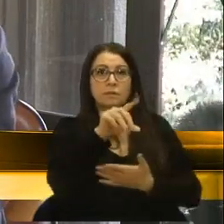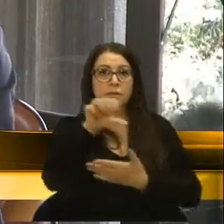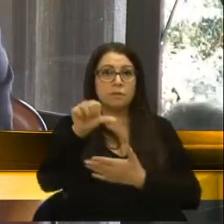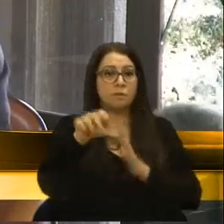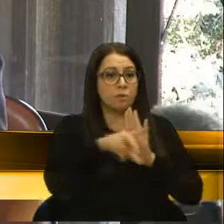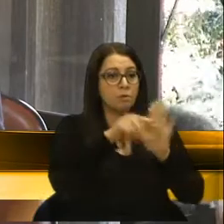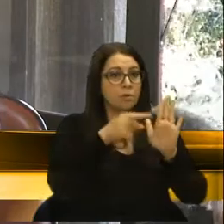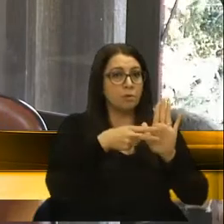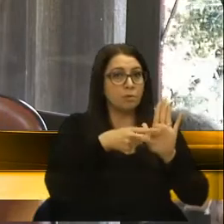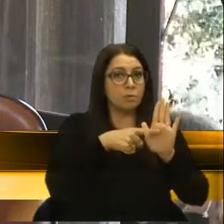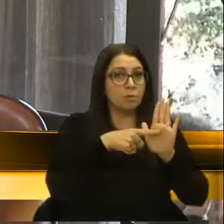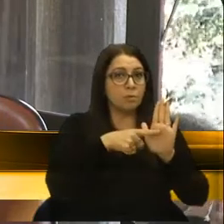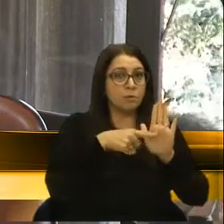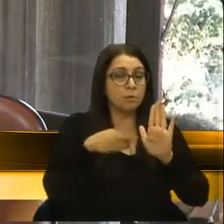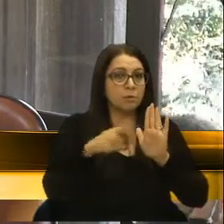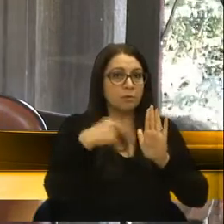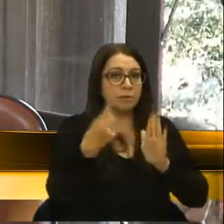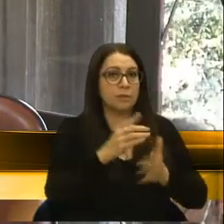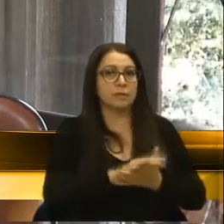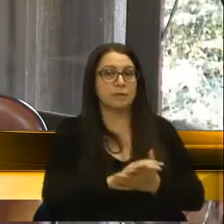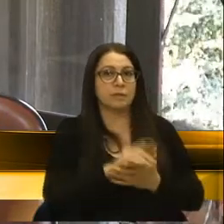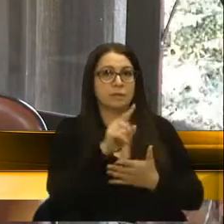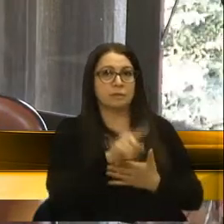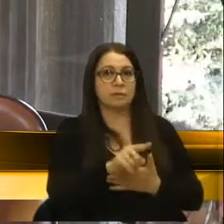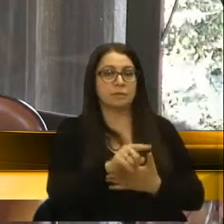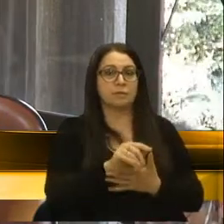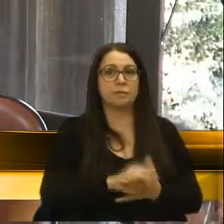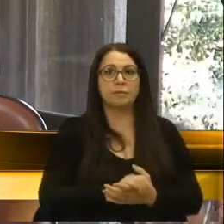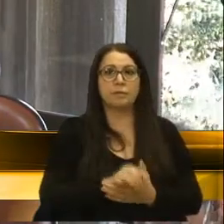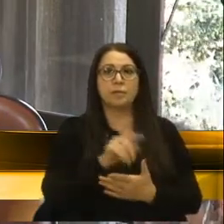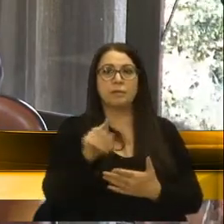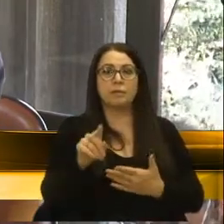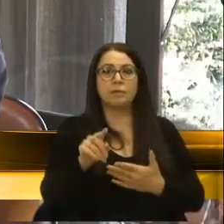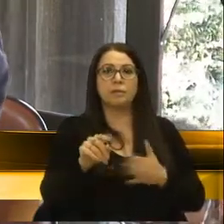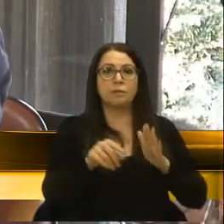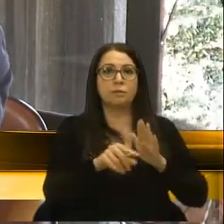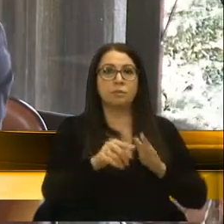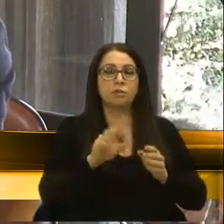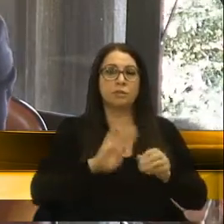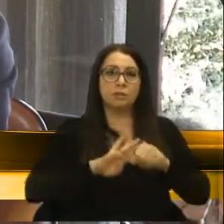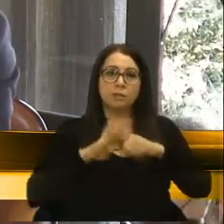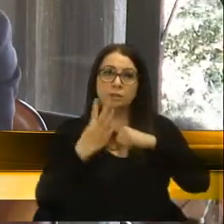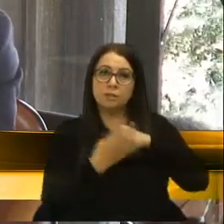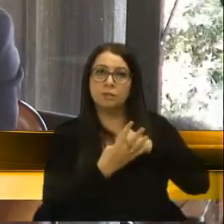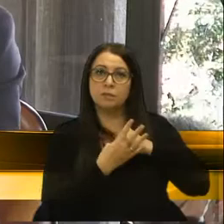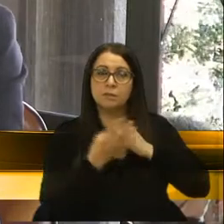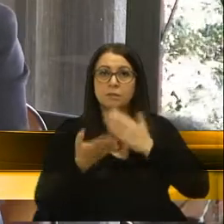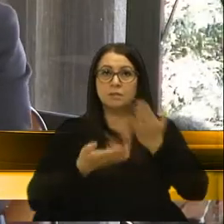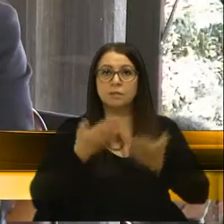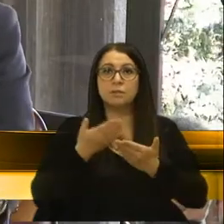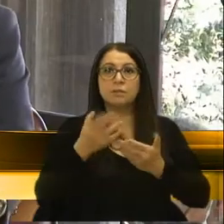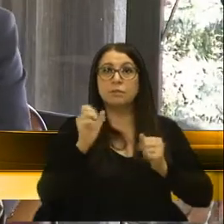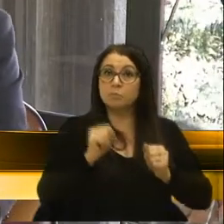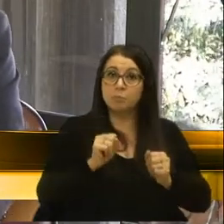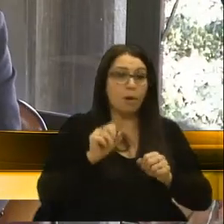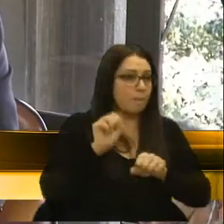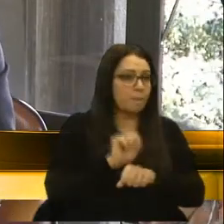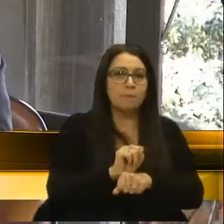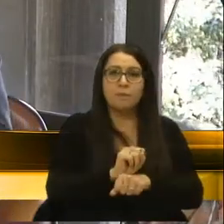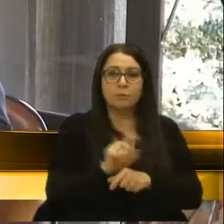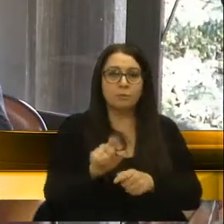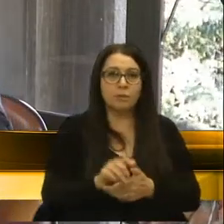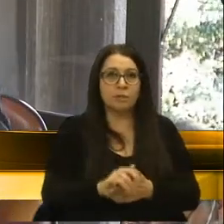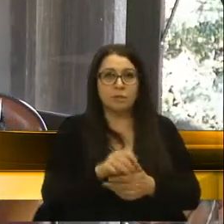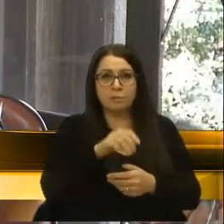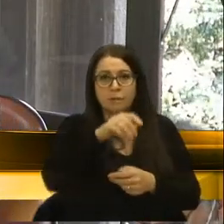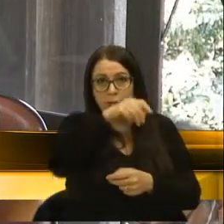1º. Oportuno por quê? Porque vivemos uma pandemia e o atendimento não pode parar. Nós